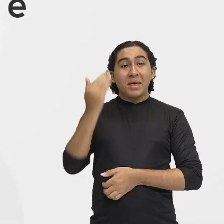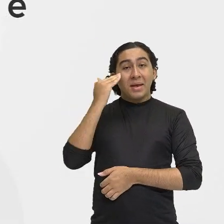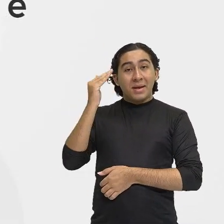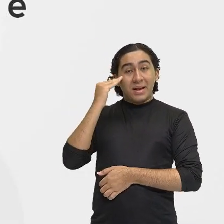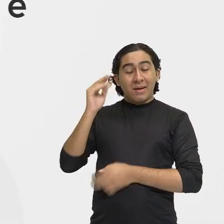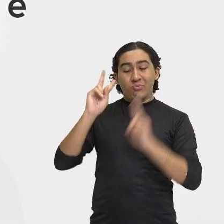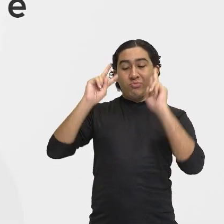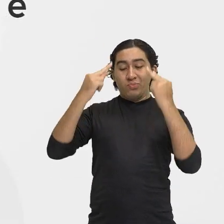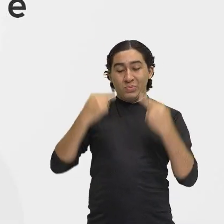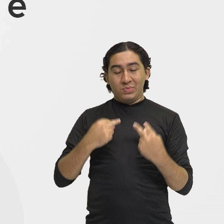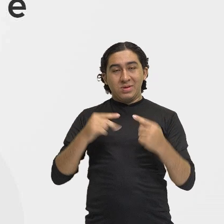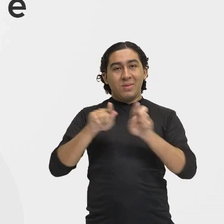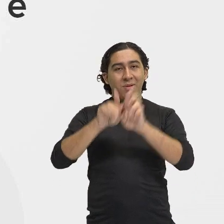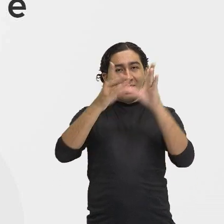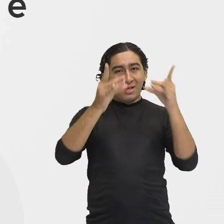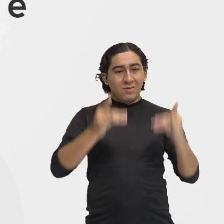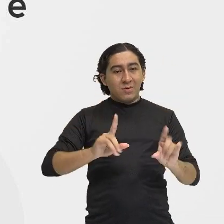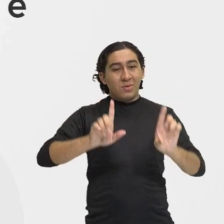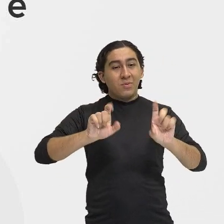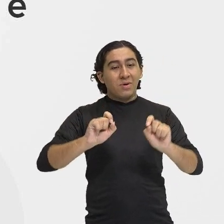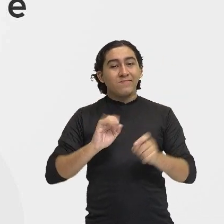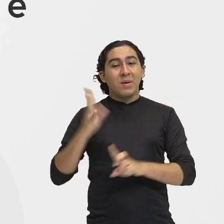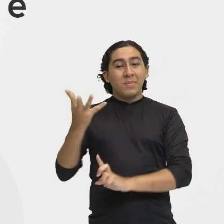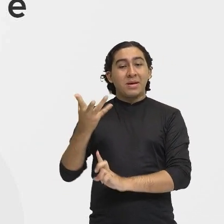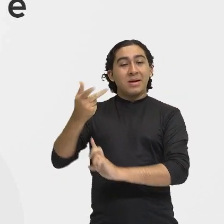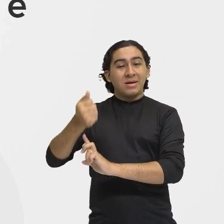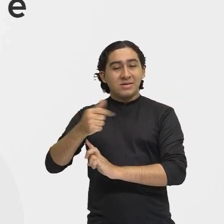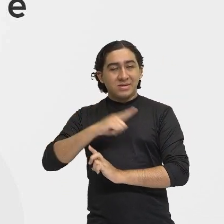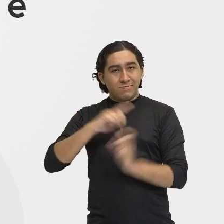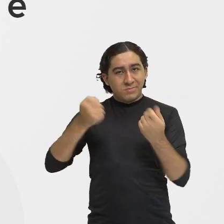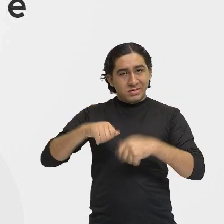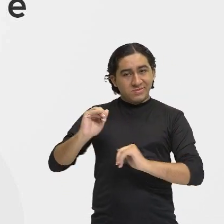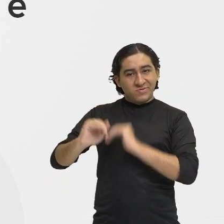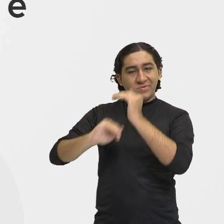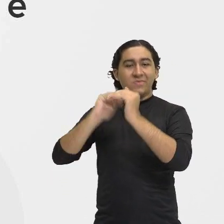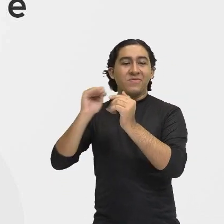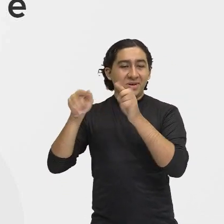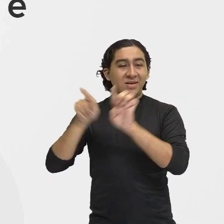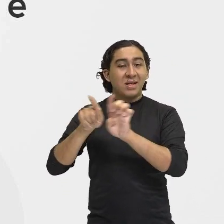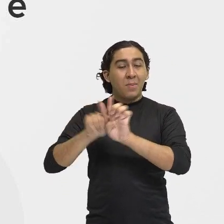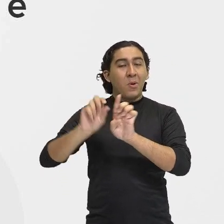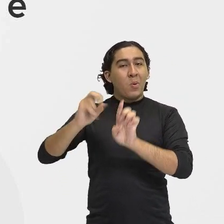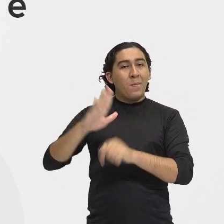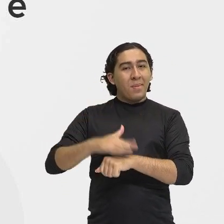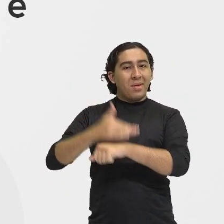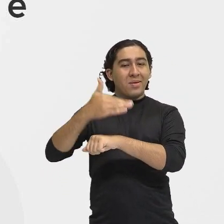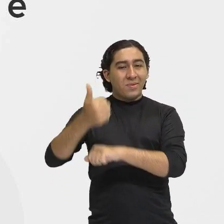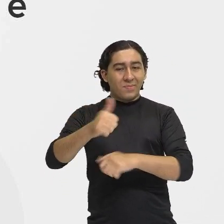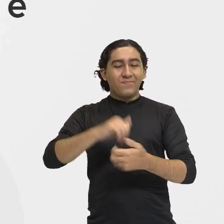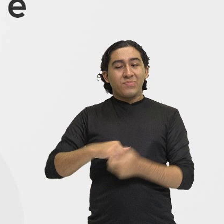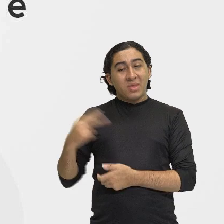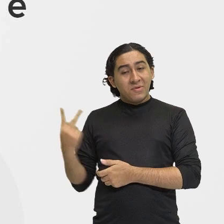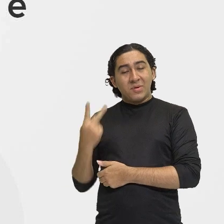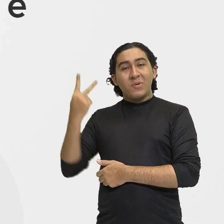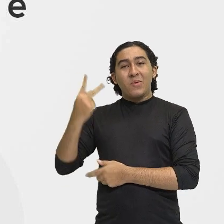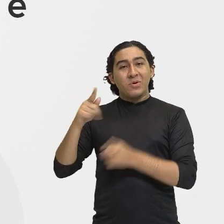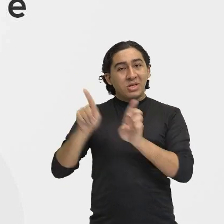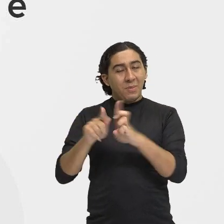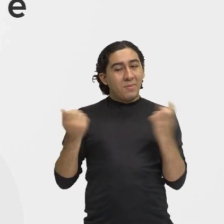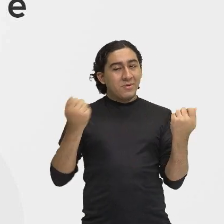de si mesmo e o nosso detalhamento, habilidade a ser desenvolvida e ou aperfeiçoada,